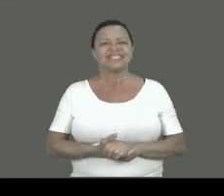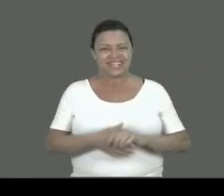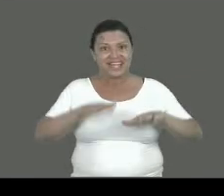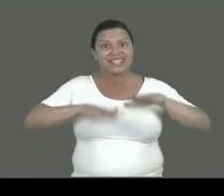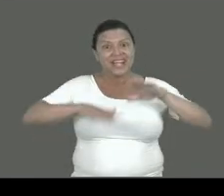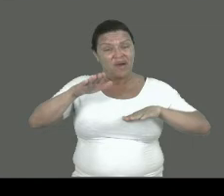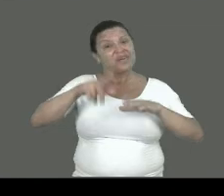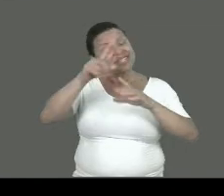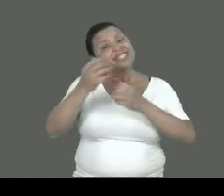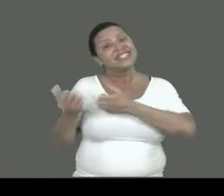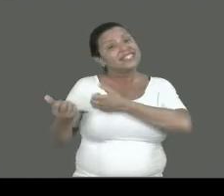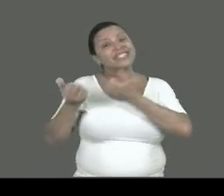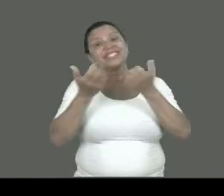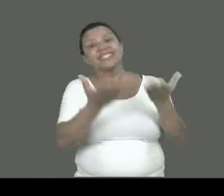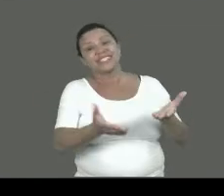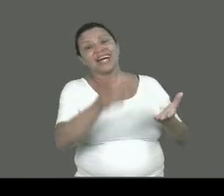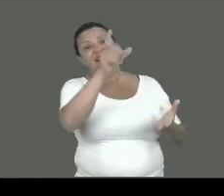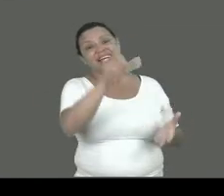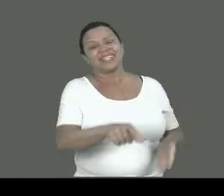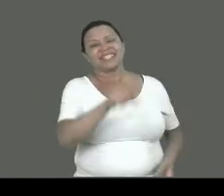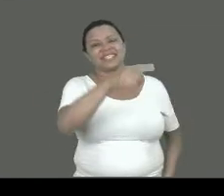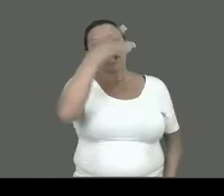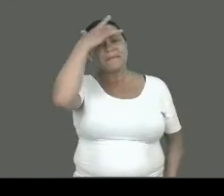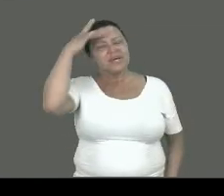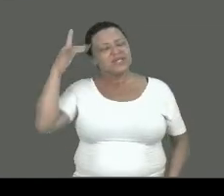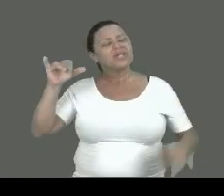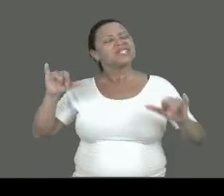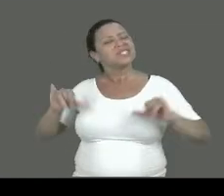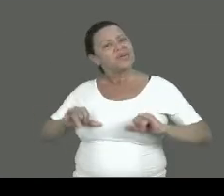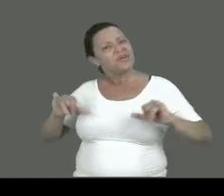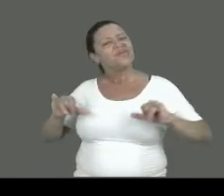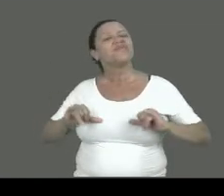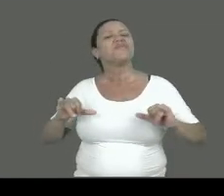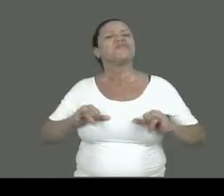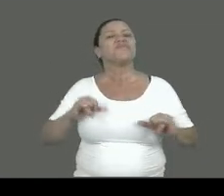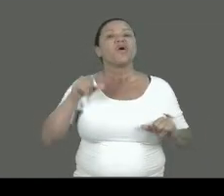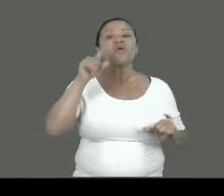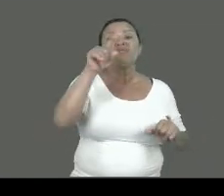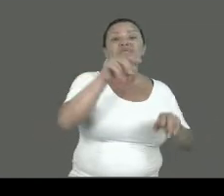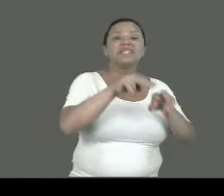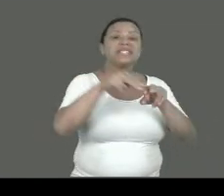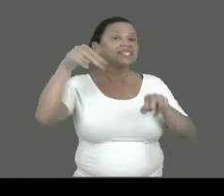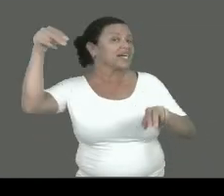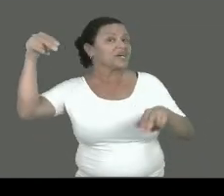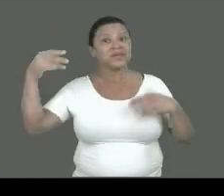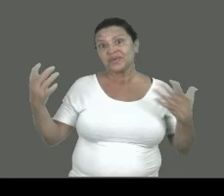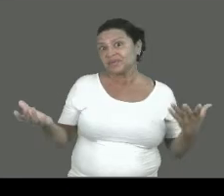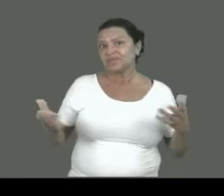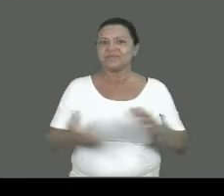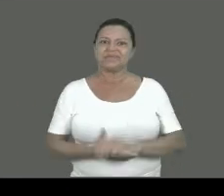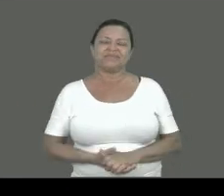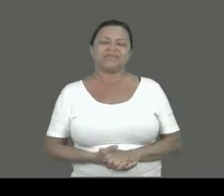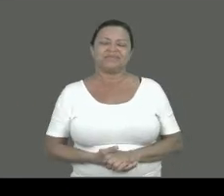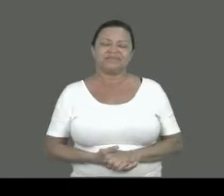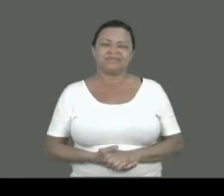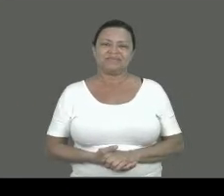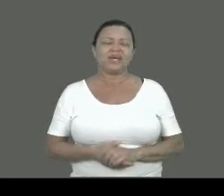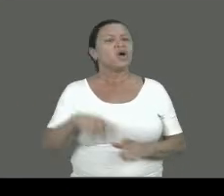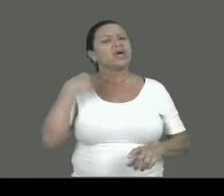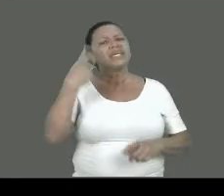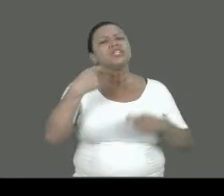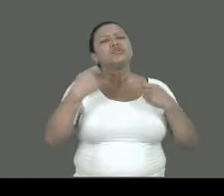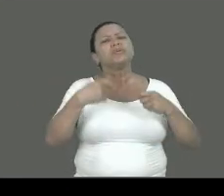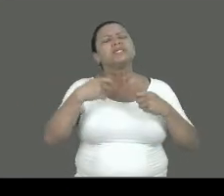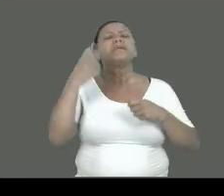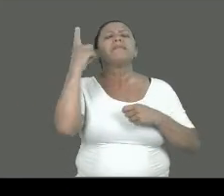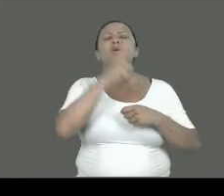possível dar àquela pessoa que sofreu com a sua partida. Pois o que precisamos para